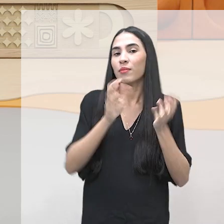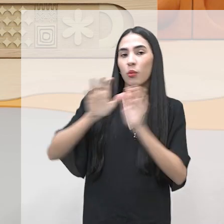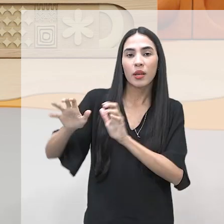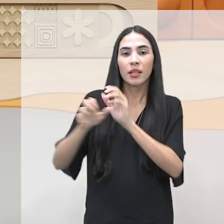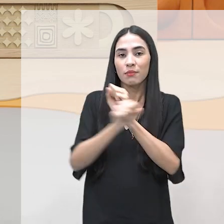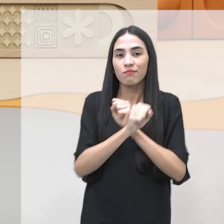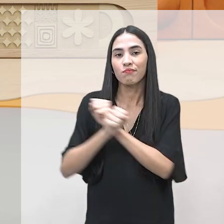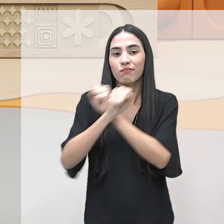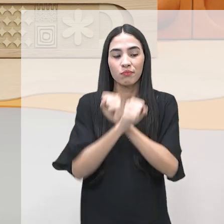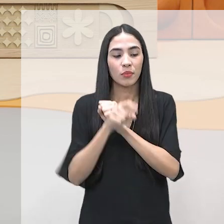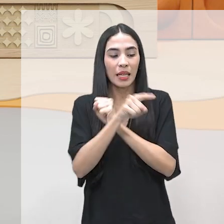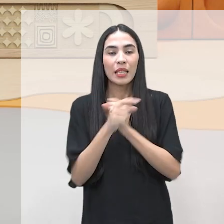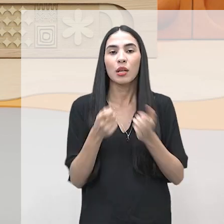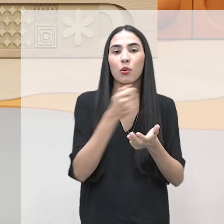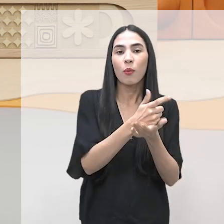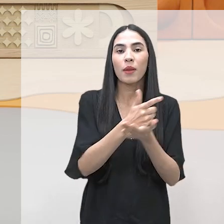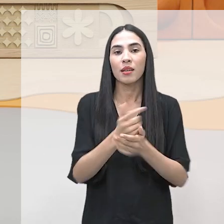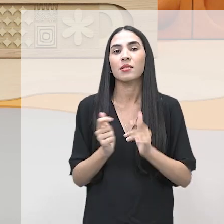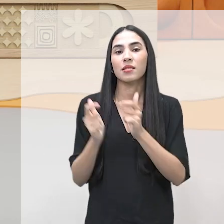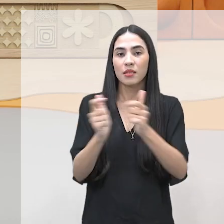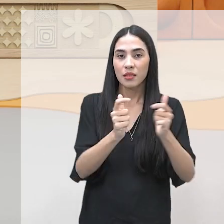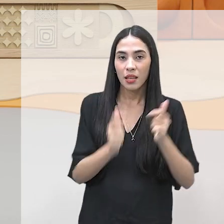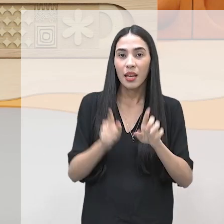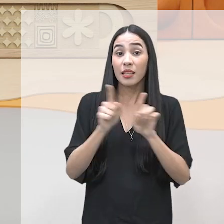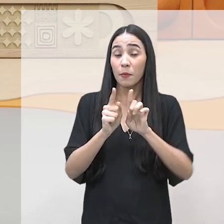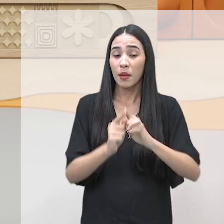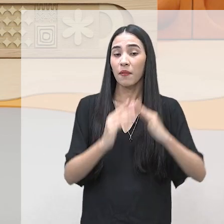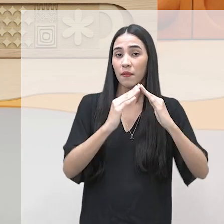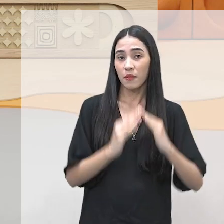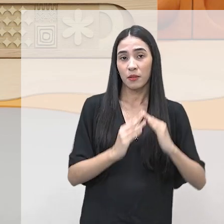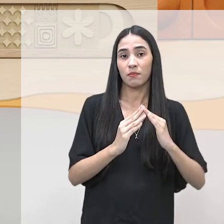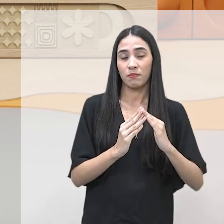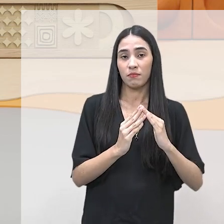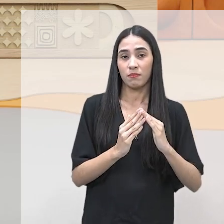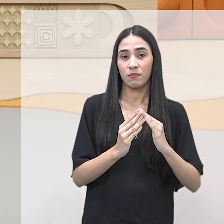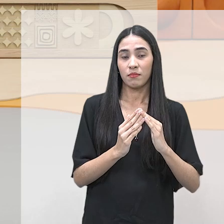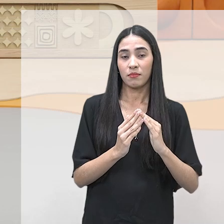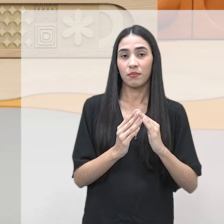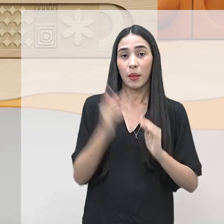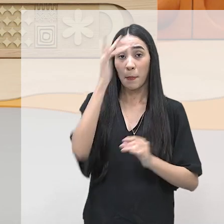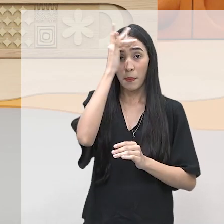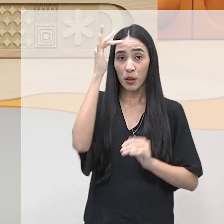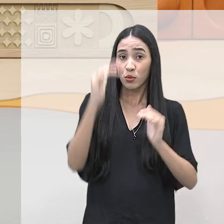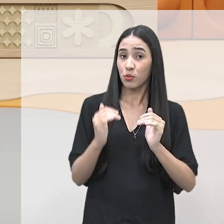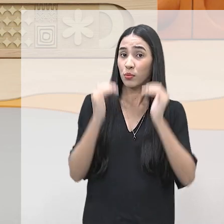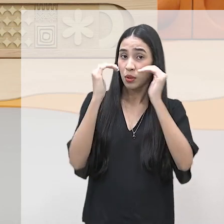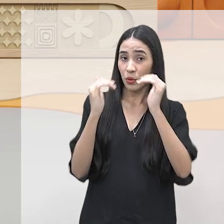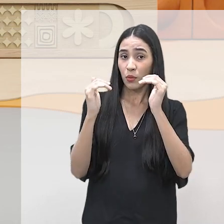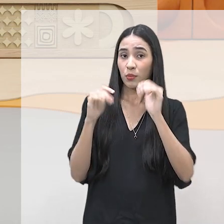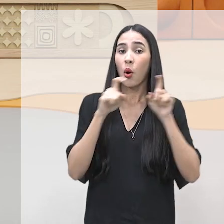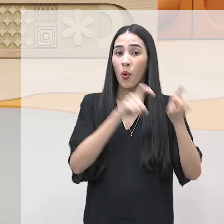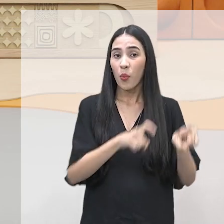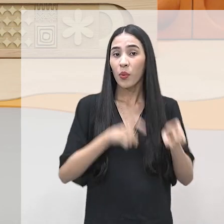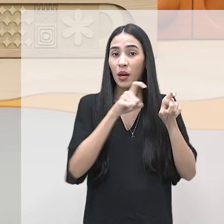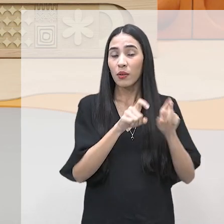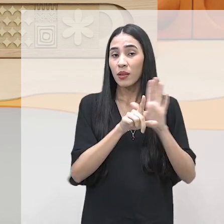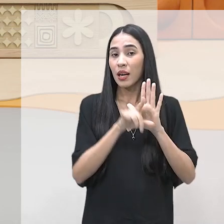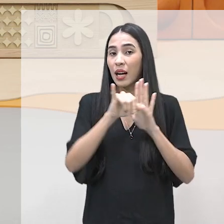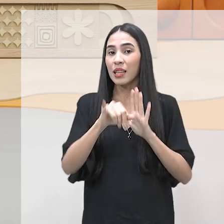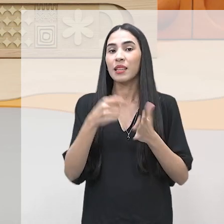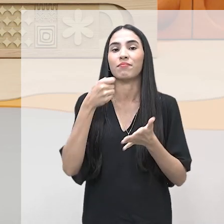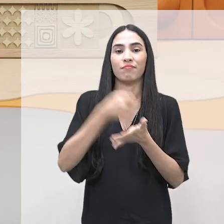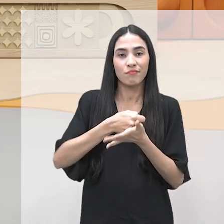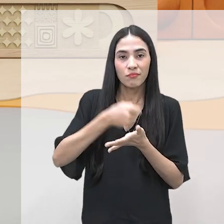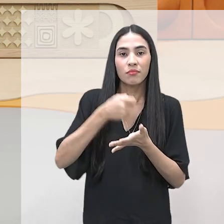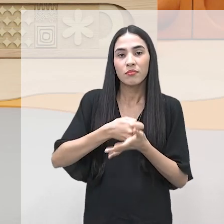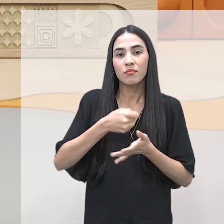escravizados comprassem terras e se estabelecessem como grandes proprietários rurais. Essa lei brecou a